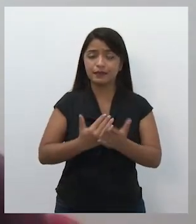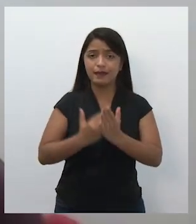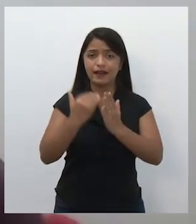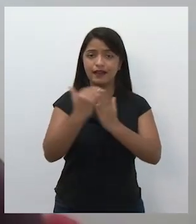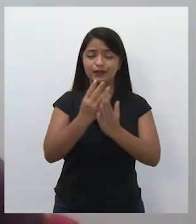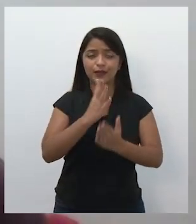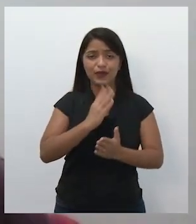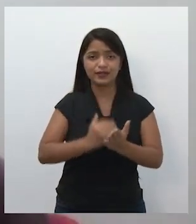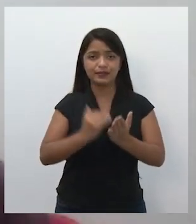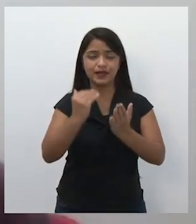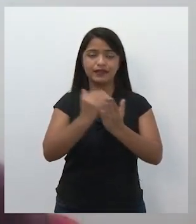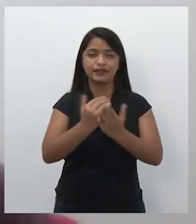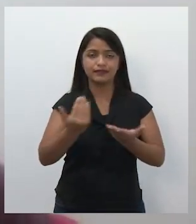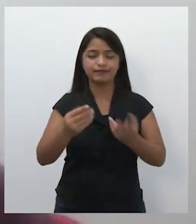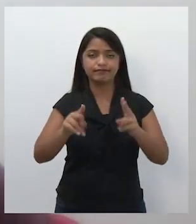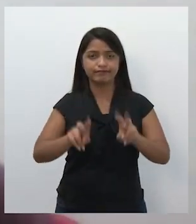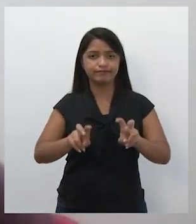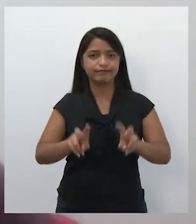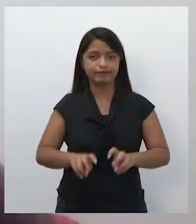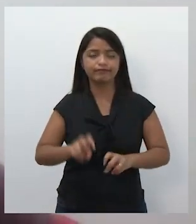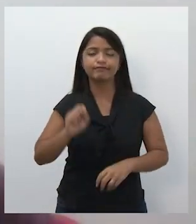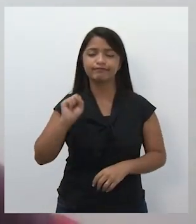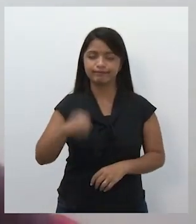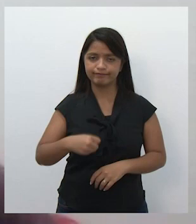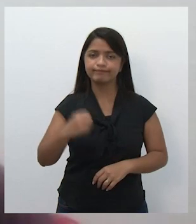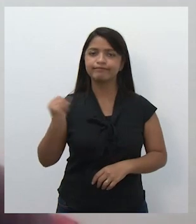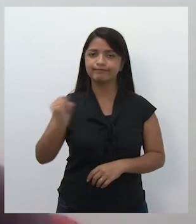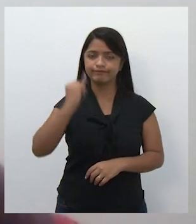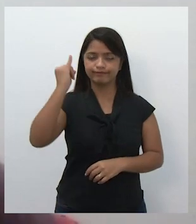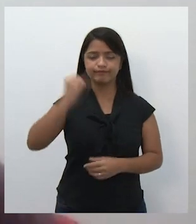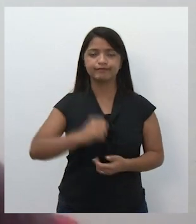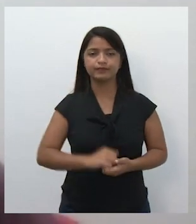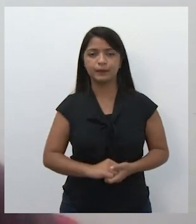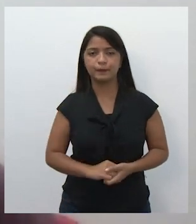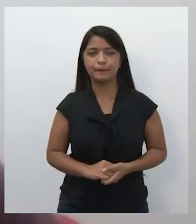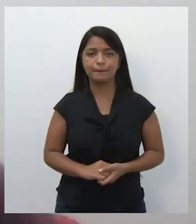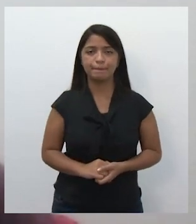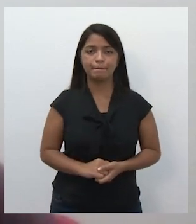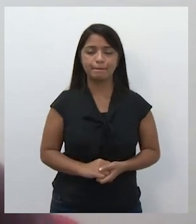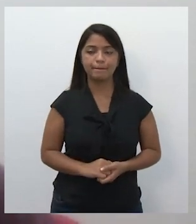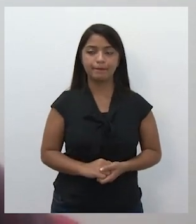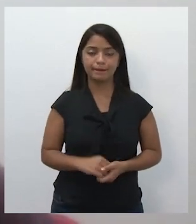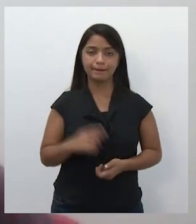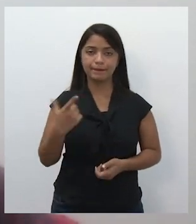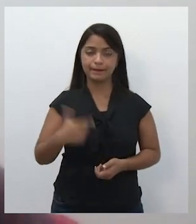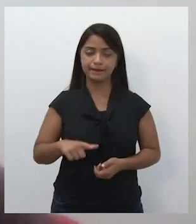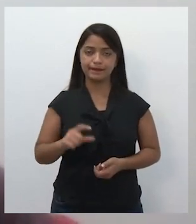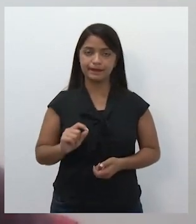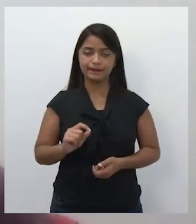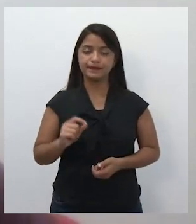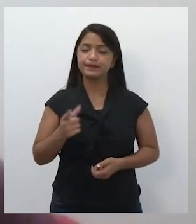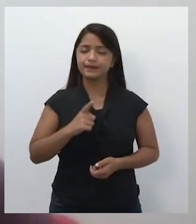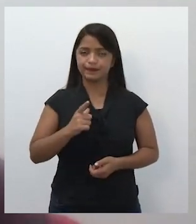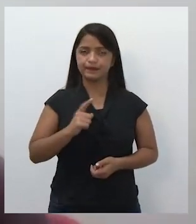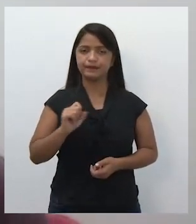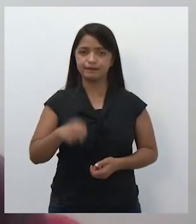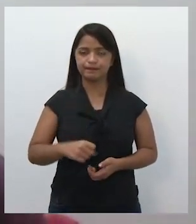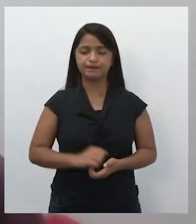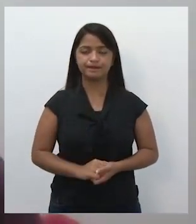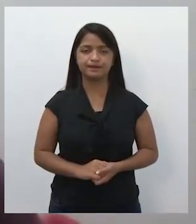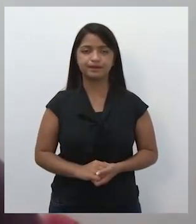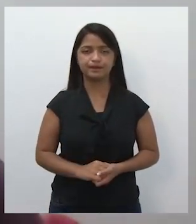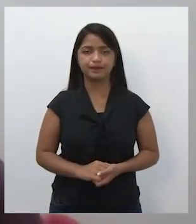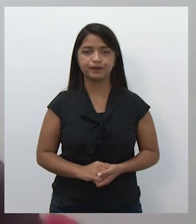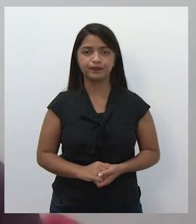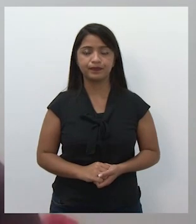melhor isso. São questões que a gente traz, sim, que são relevantes e que está acontecendo, né? Eu vou dizer para